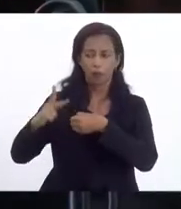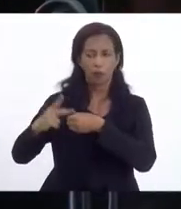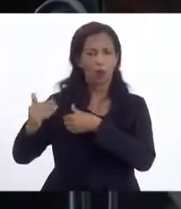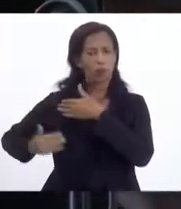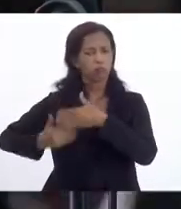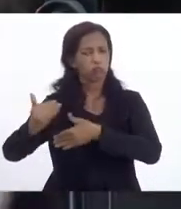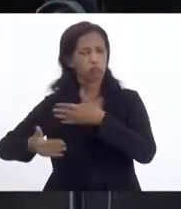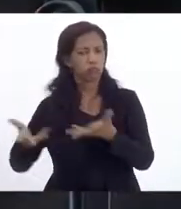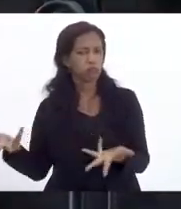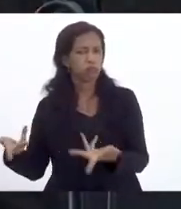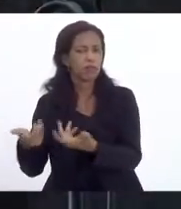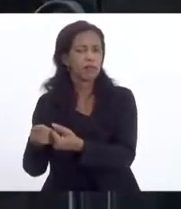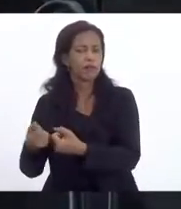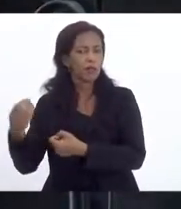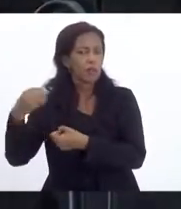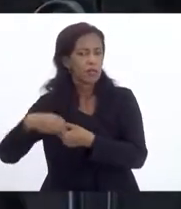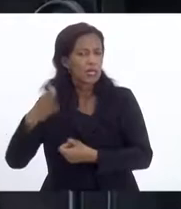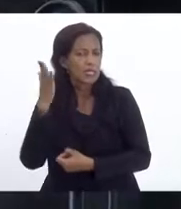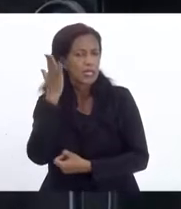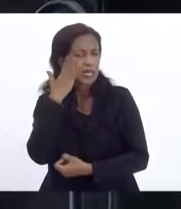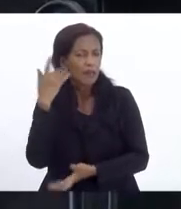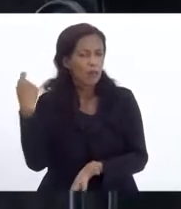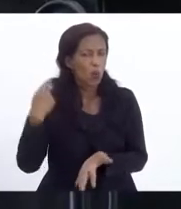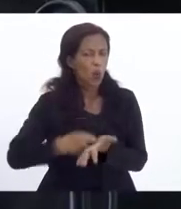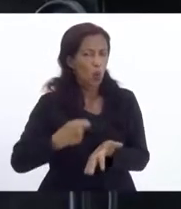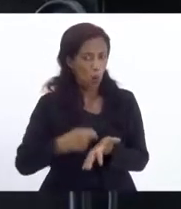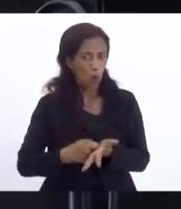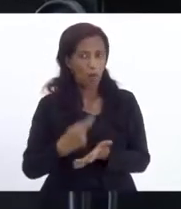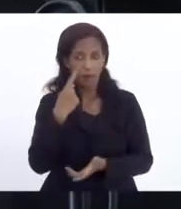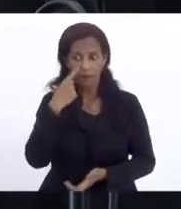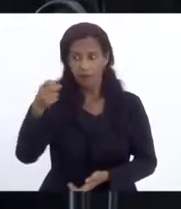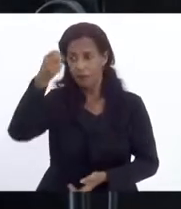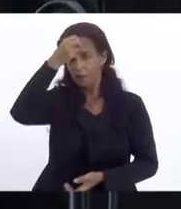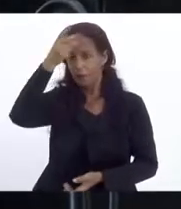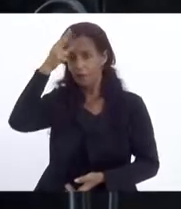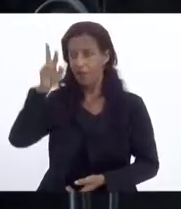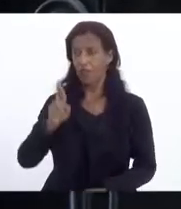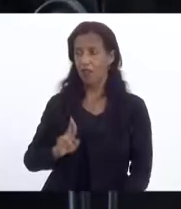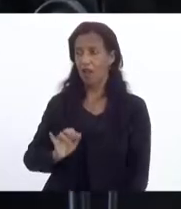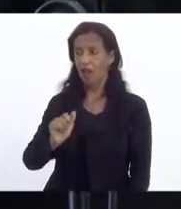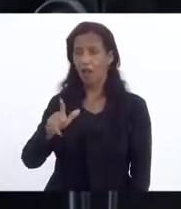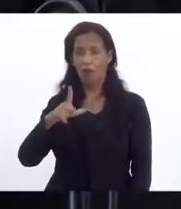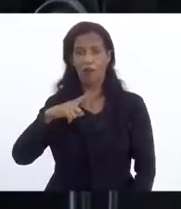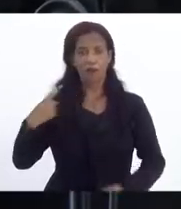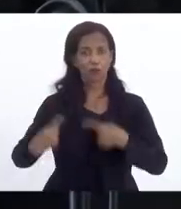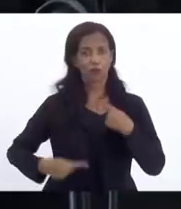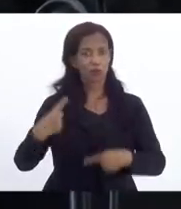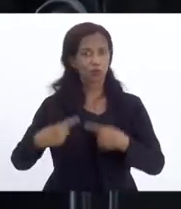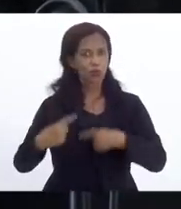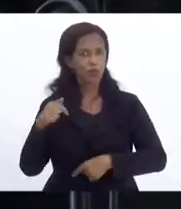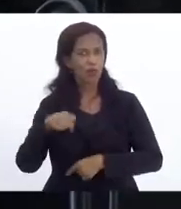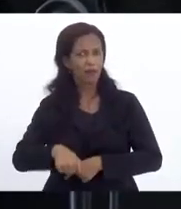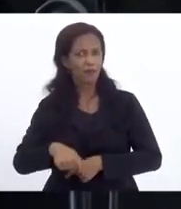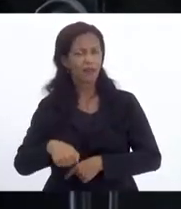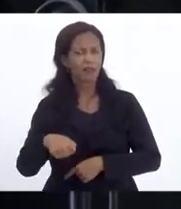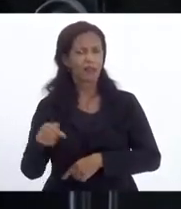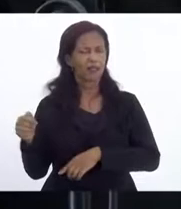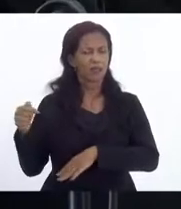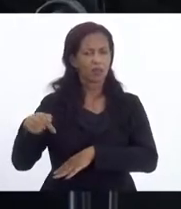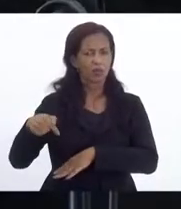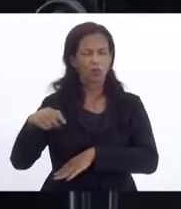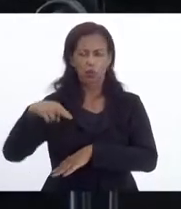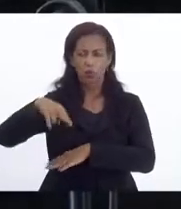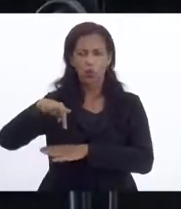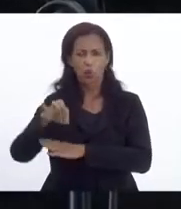na Petrobras. Ela sempre me cobra, viu, prefeito e Raul, que a gente tem que discutir aqui o Norte do Estado e ter um projeto